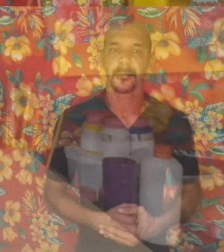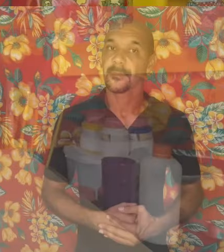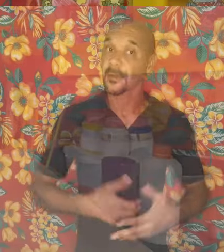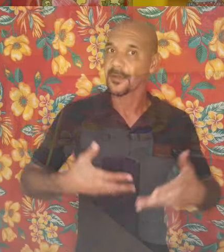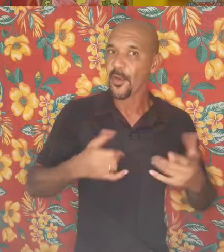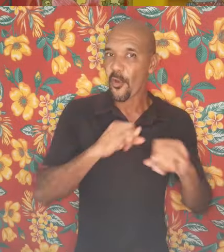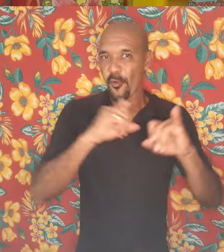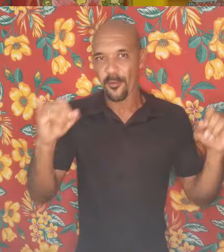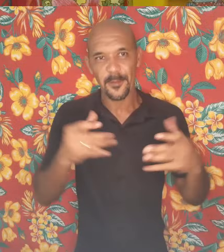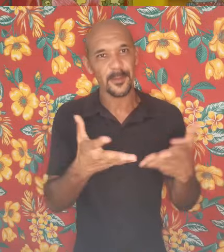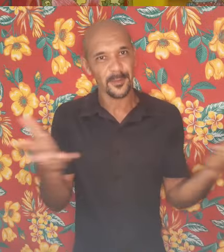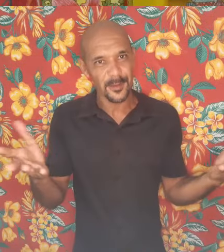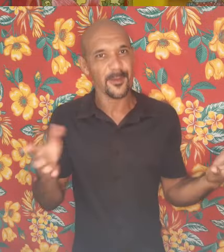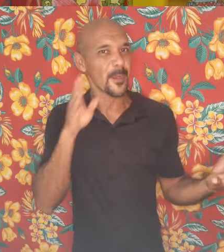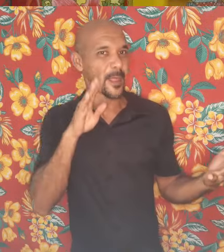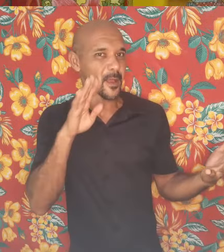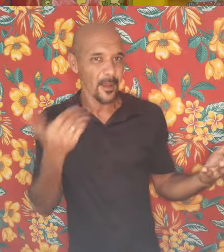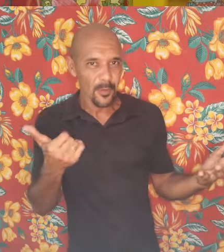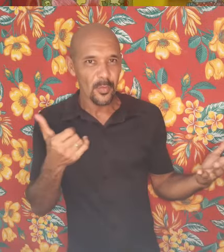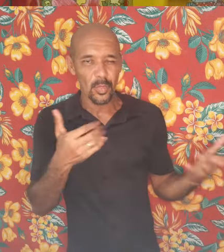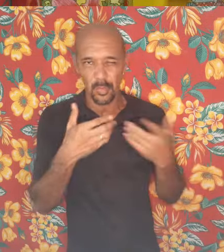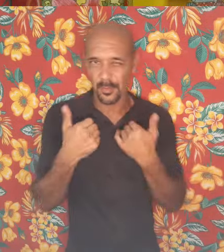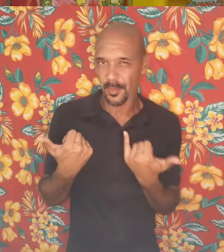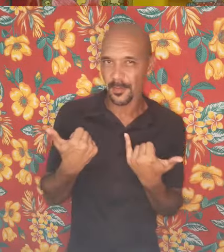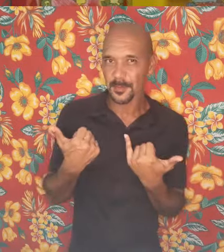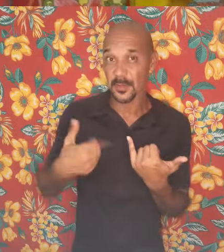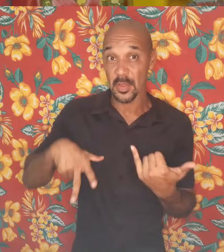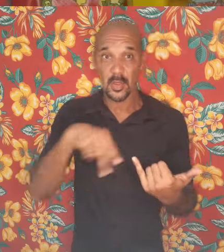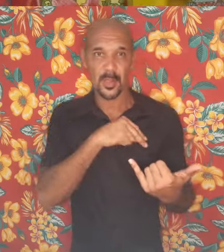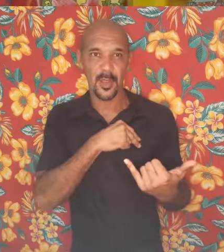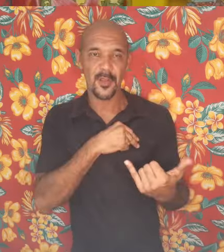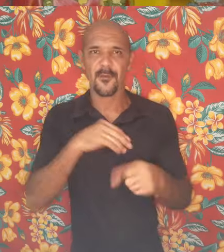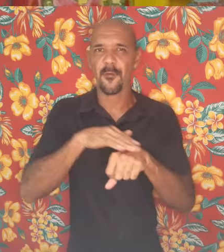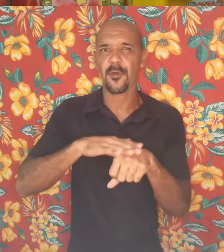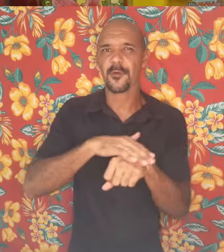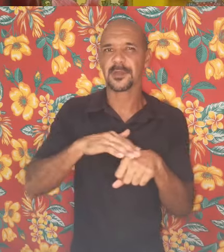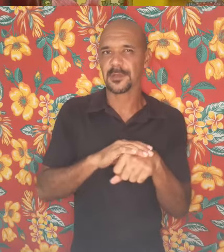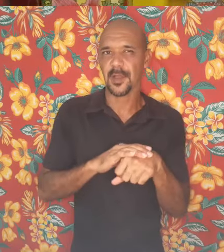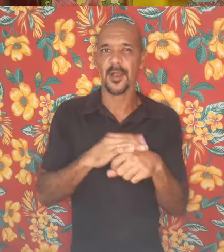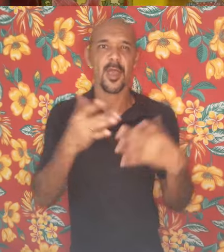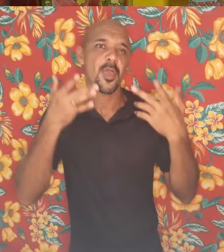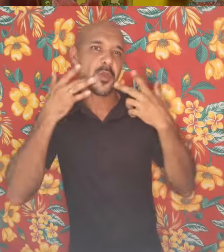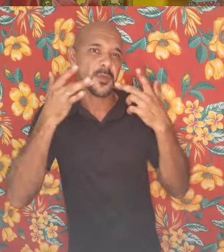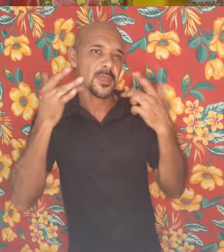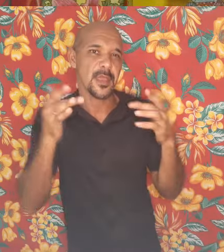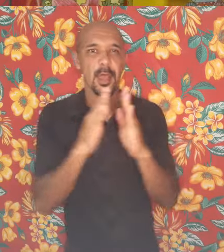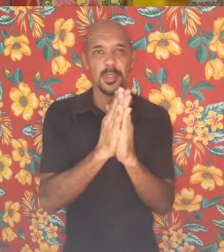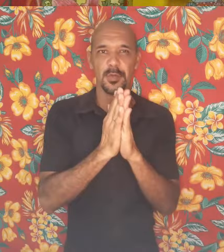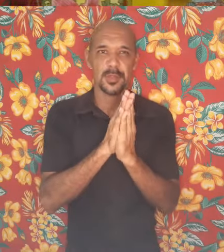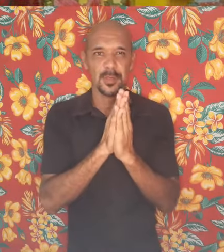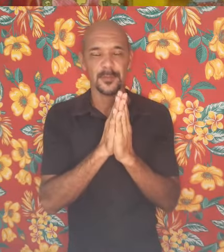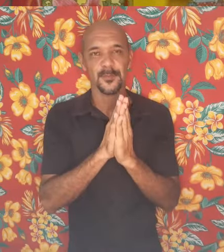E aí, minha gente, tudo massa? Nós hoje vamos falar sobre teatro de bonecos. O teatro de bonecos no mundo